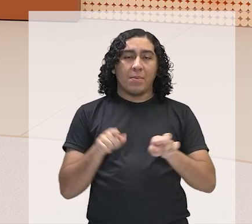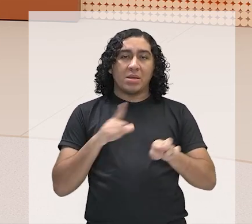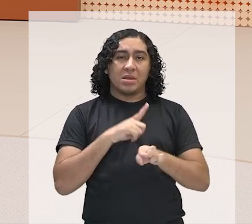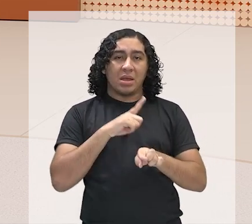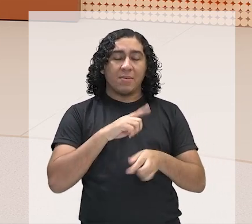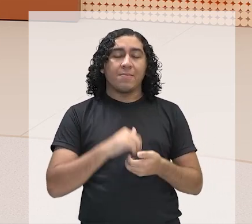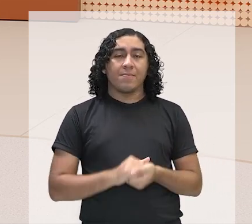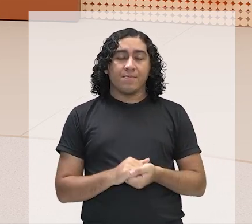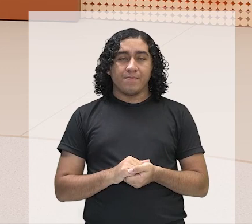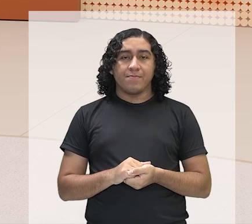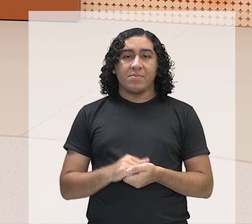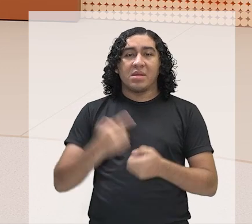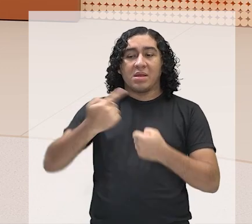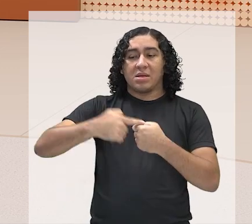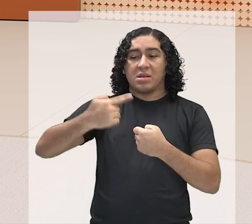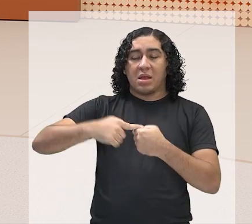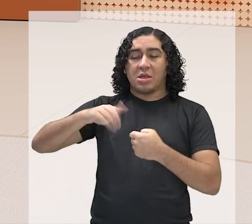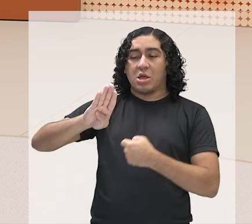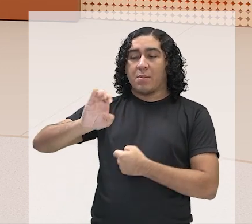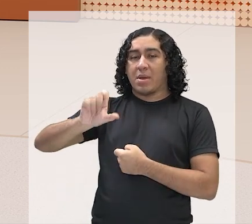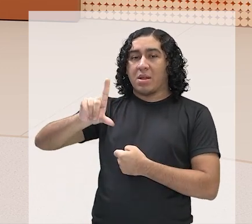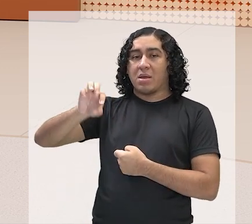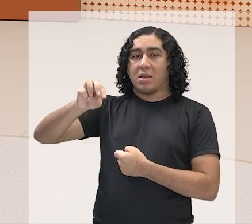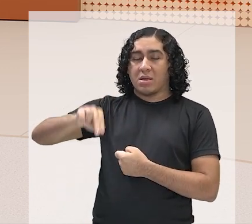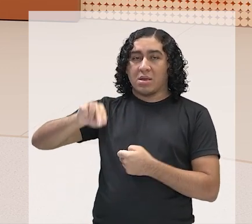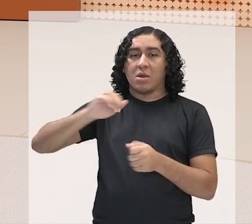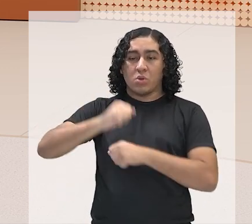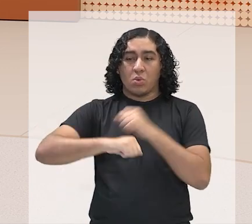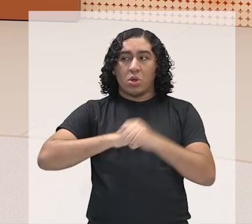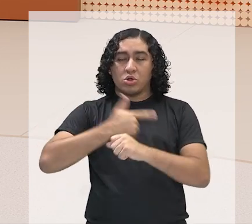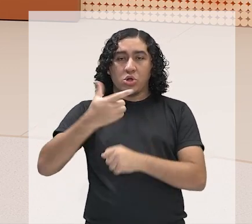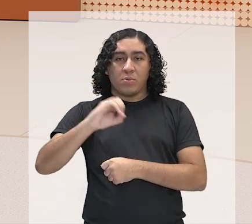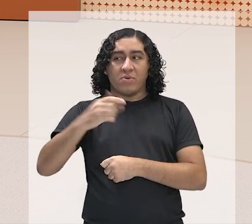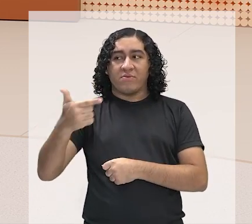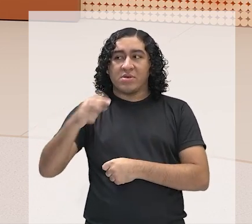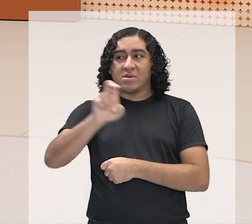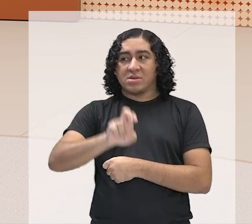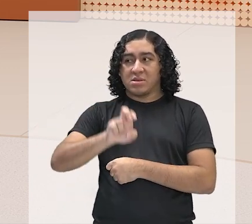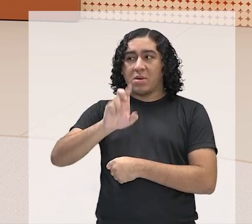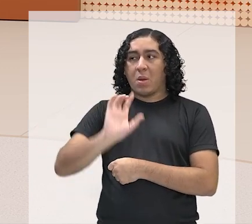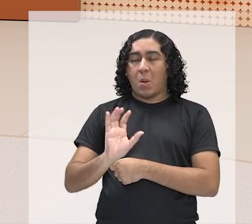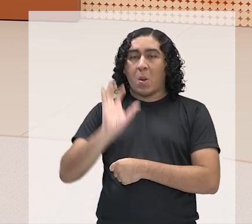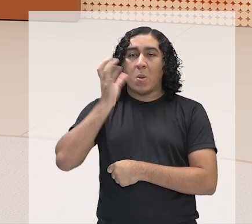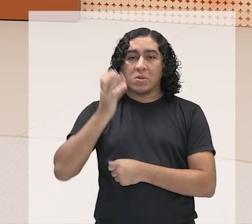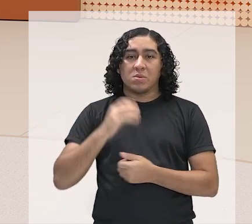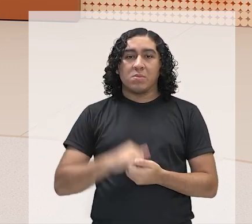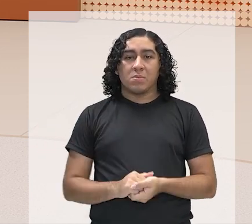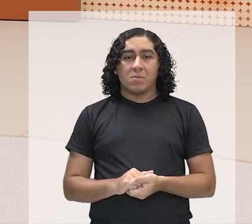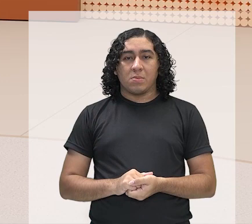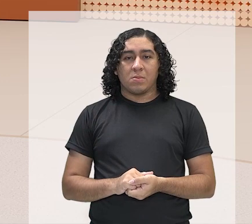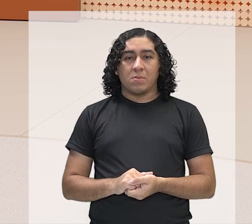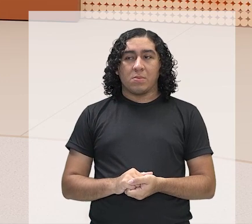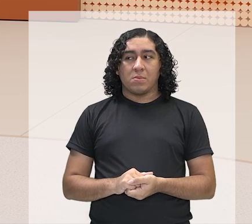no ano de 2025, salvo engano, tá bom? Bem, depois da conferência...